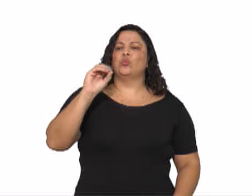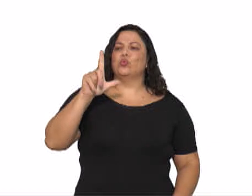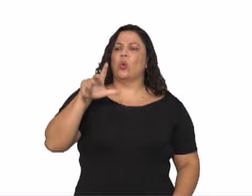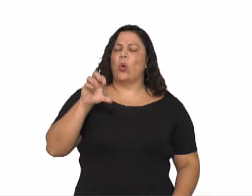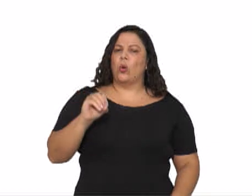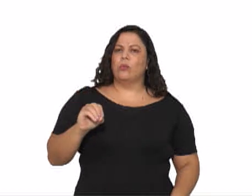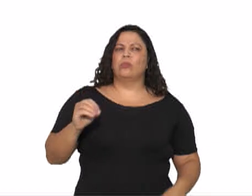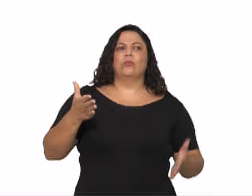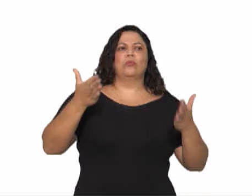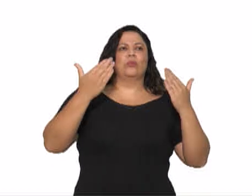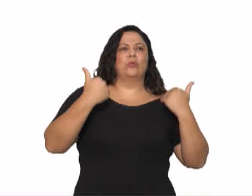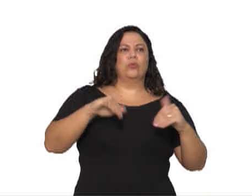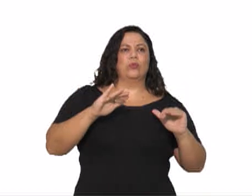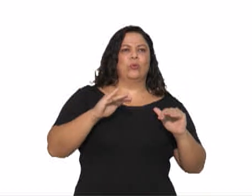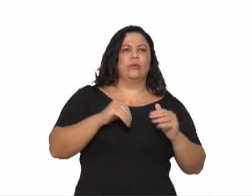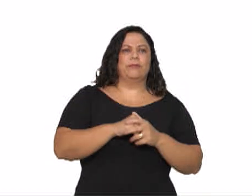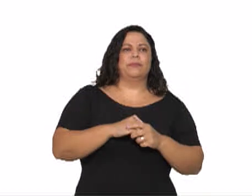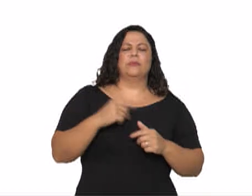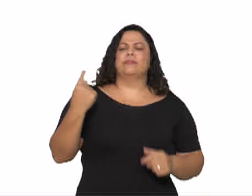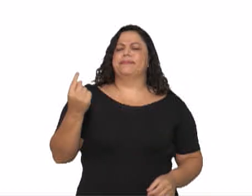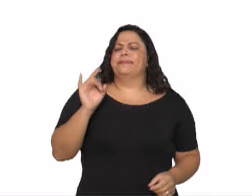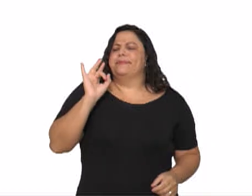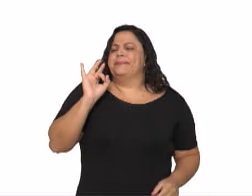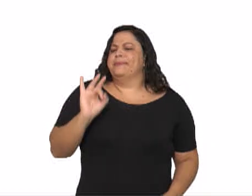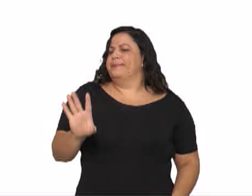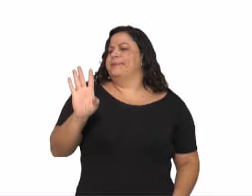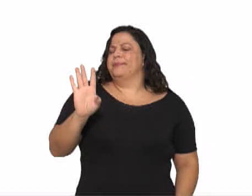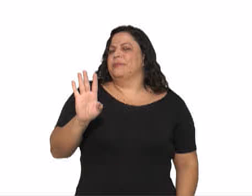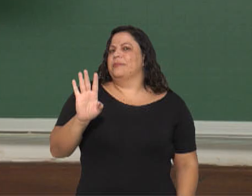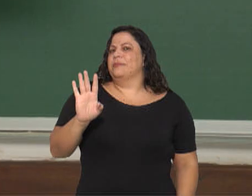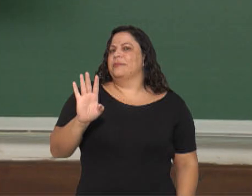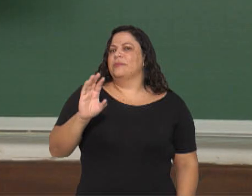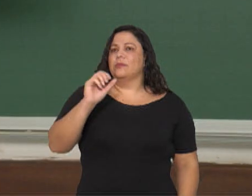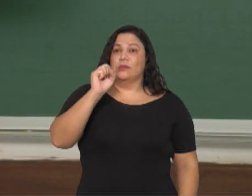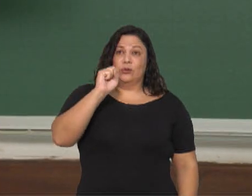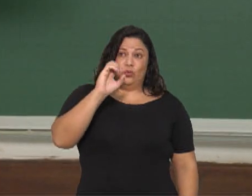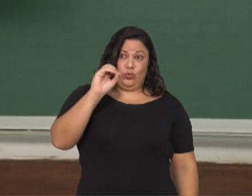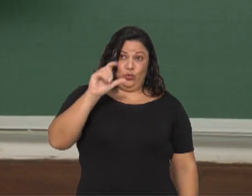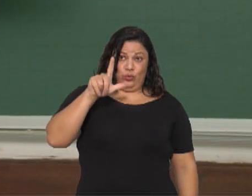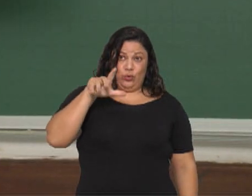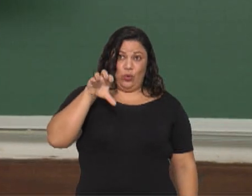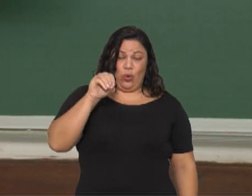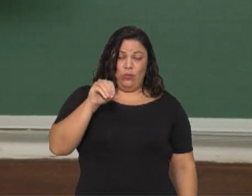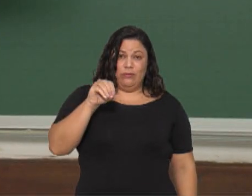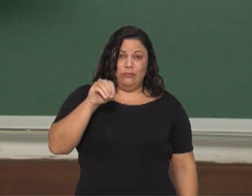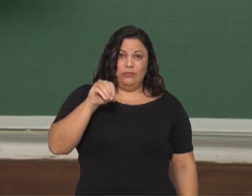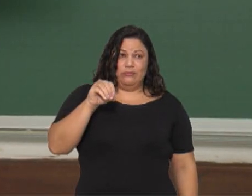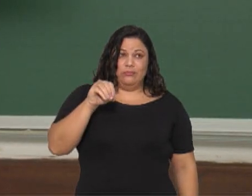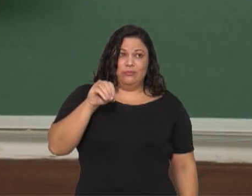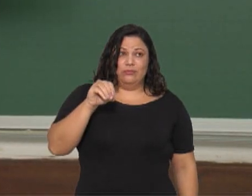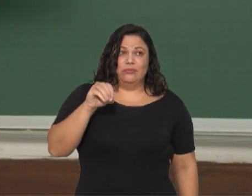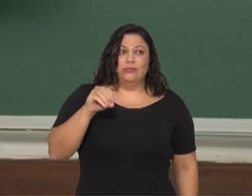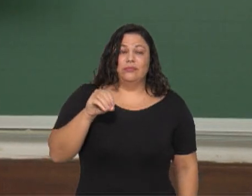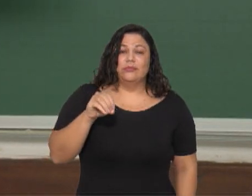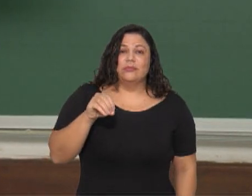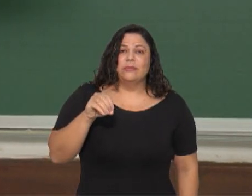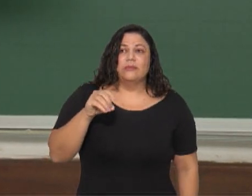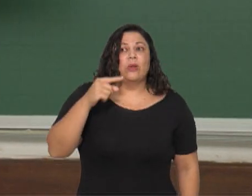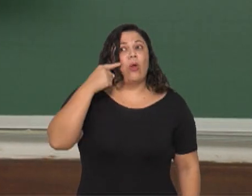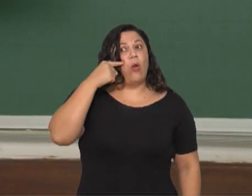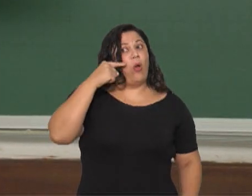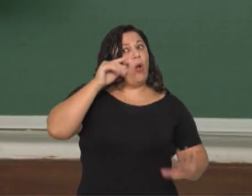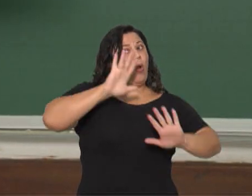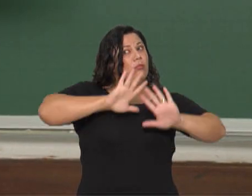Solamente, ou seja, como solo, somente. Solo estou estudiando. Então, cuidado com